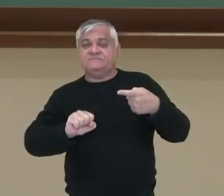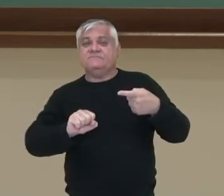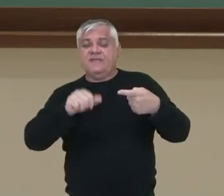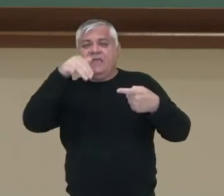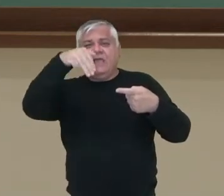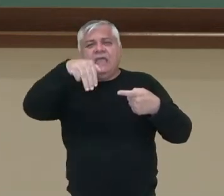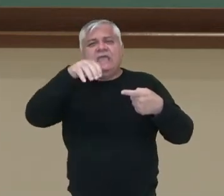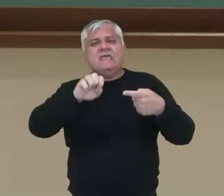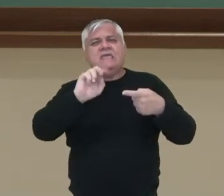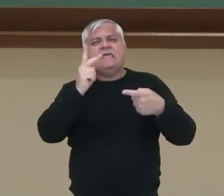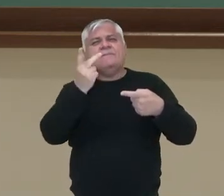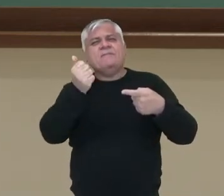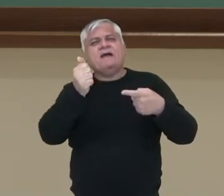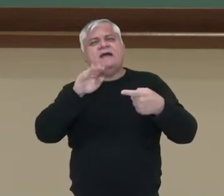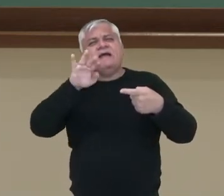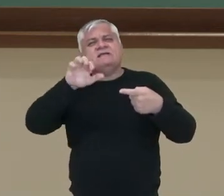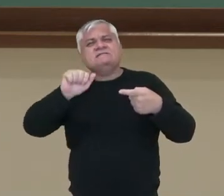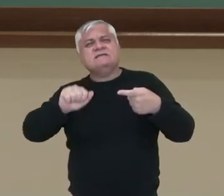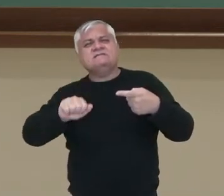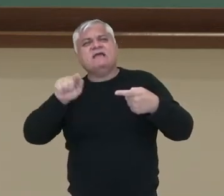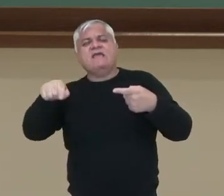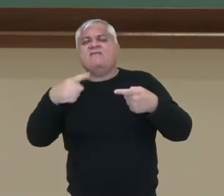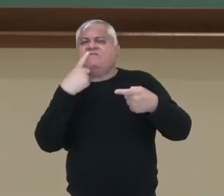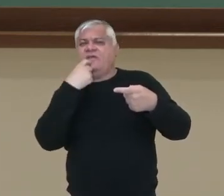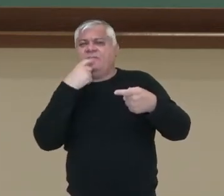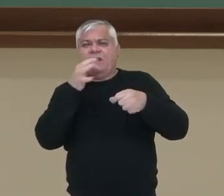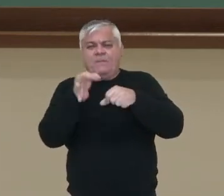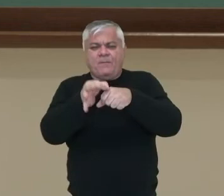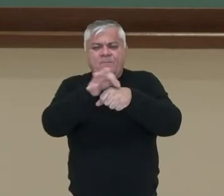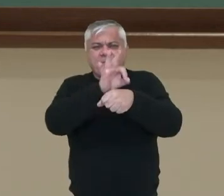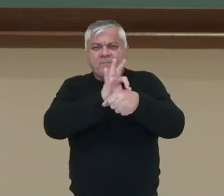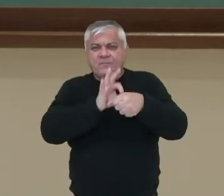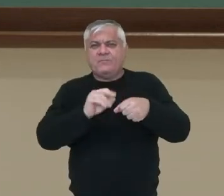As hemácias são essas células vermelhas aqui que são